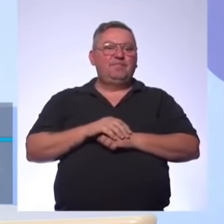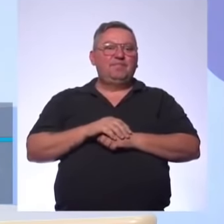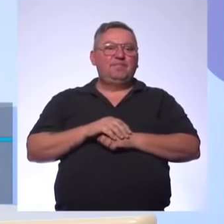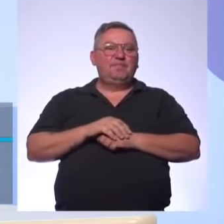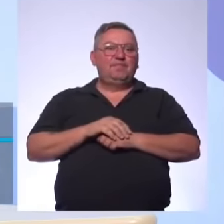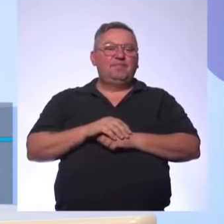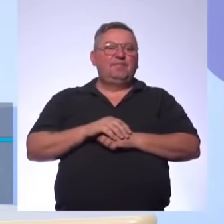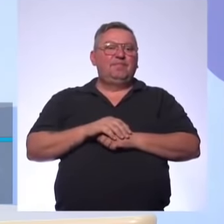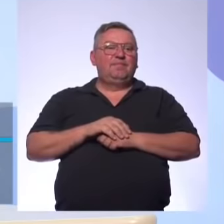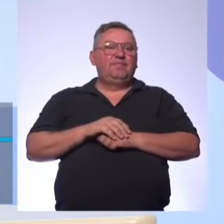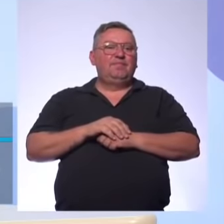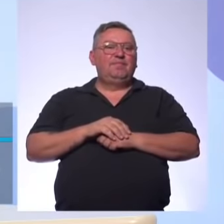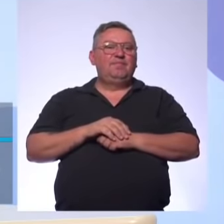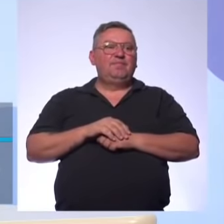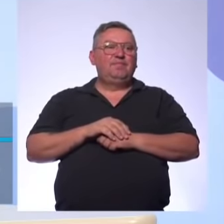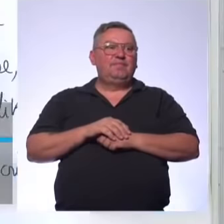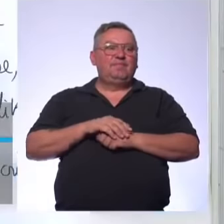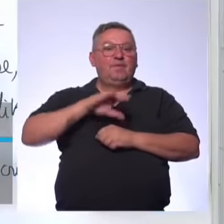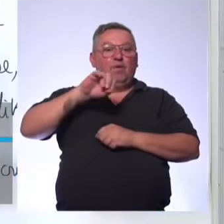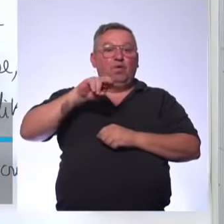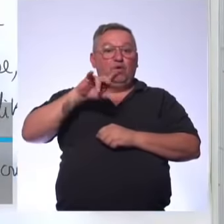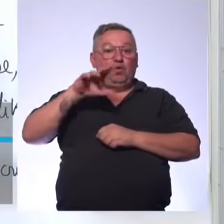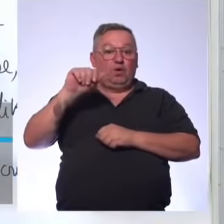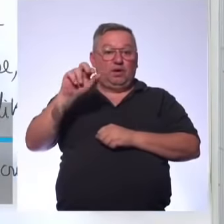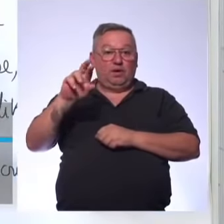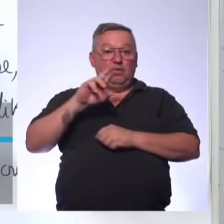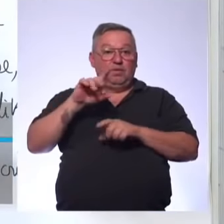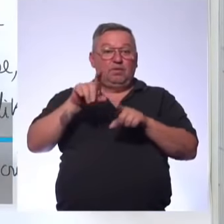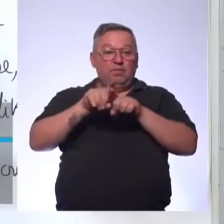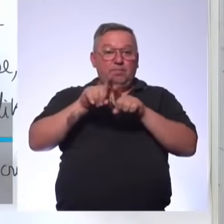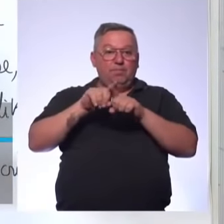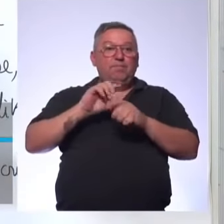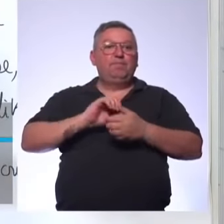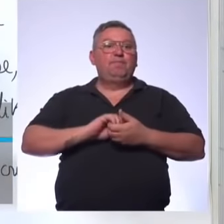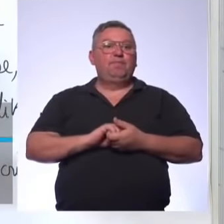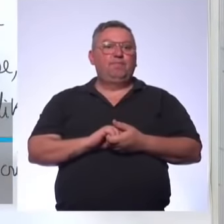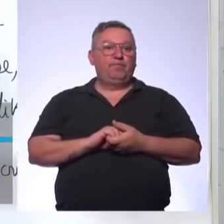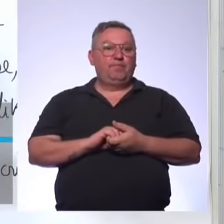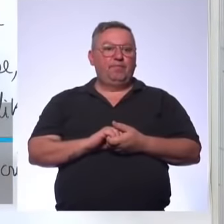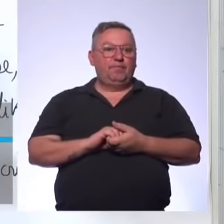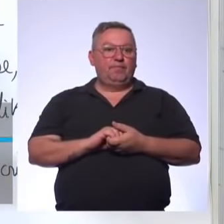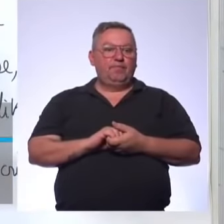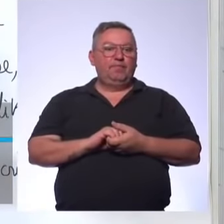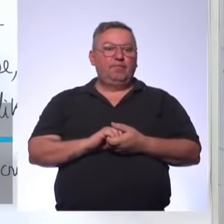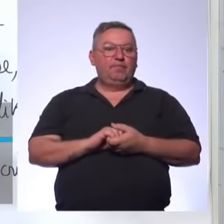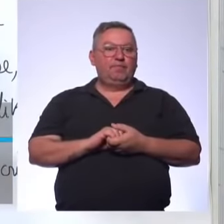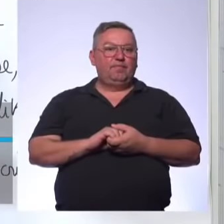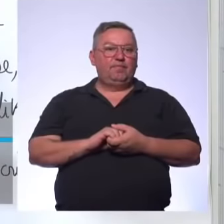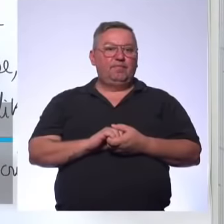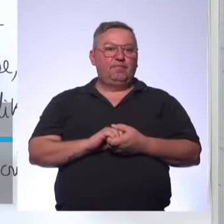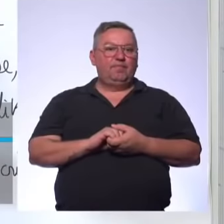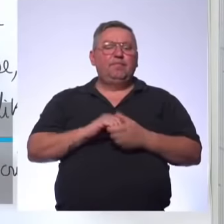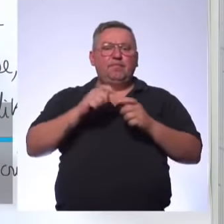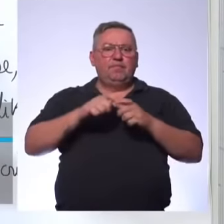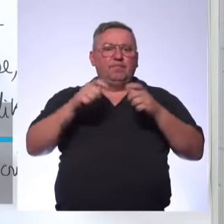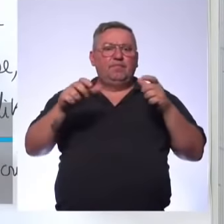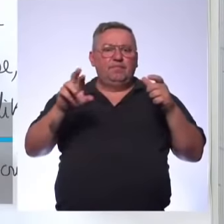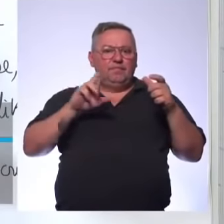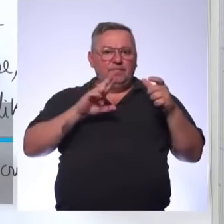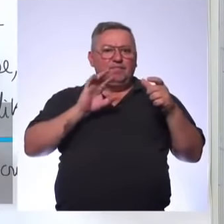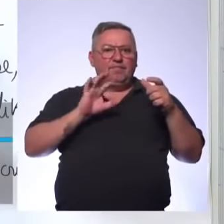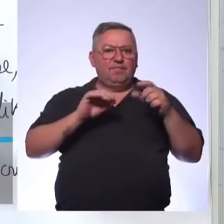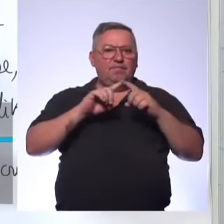também eles a volta em Harry traz a Júlia também respondeu esses about Harry trade em Land ravers a maioria